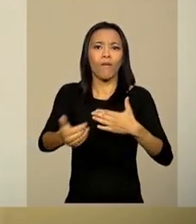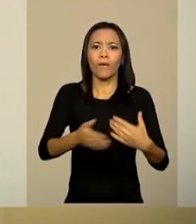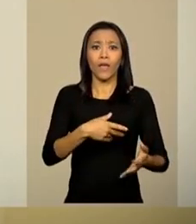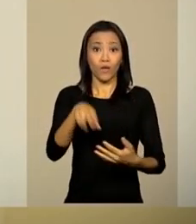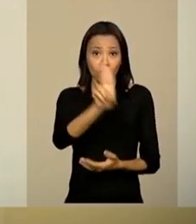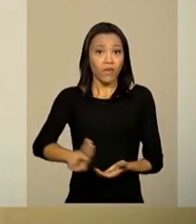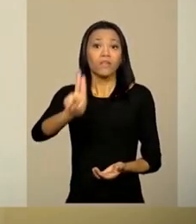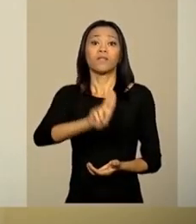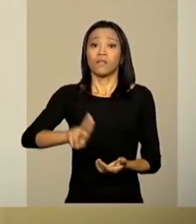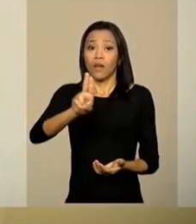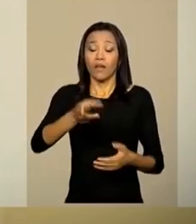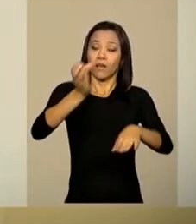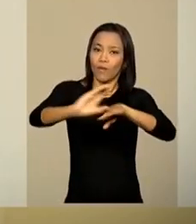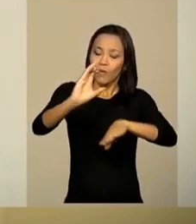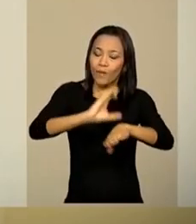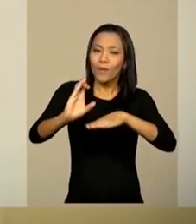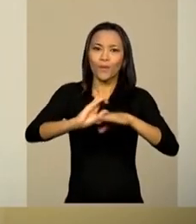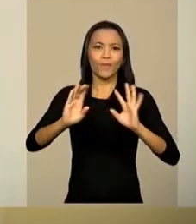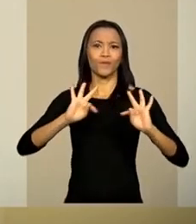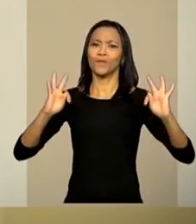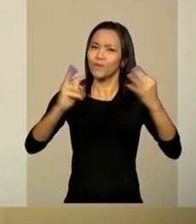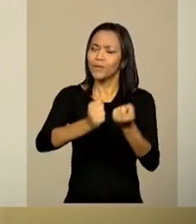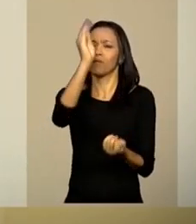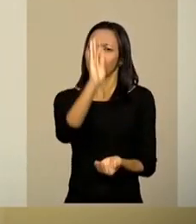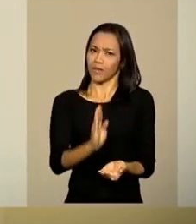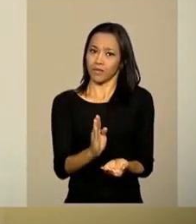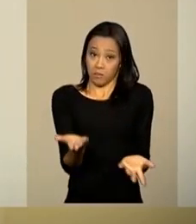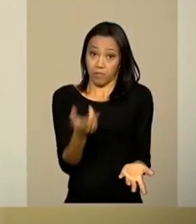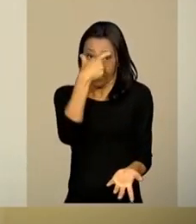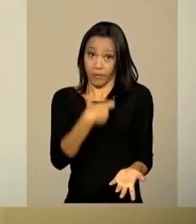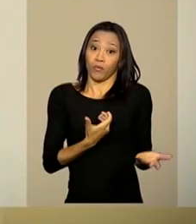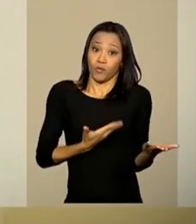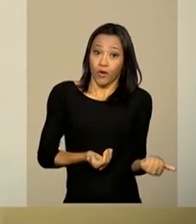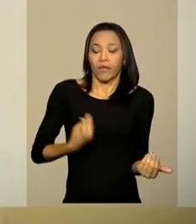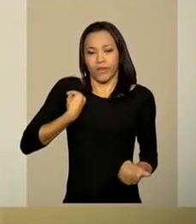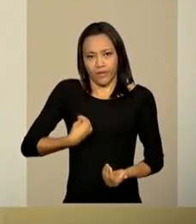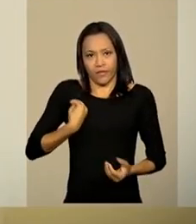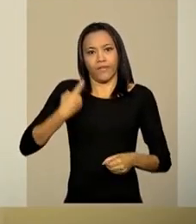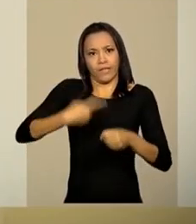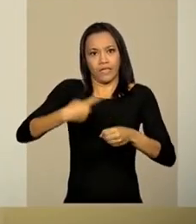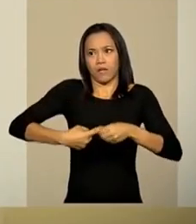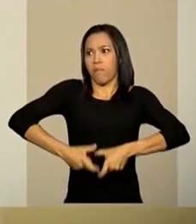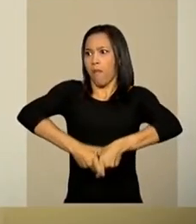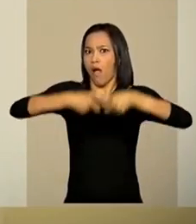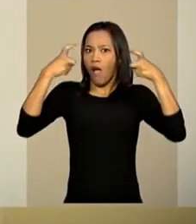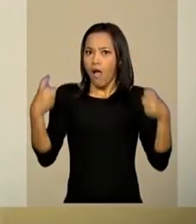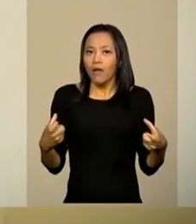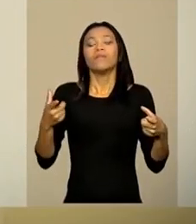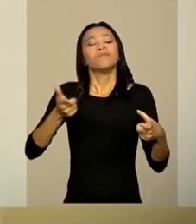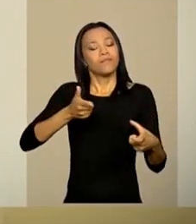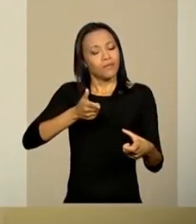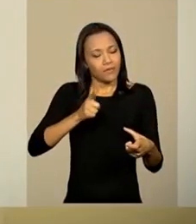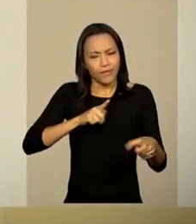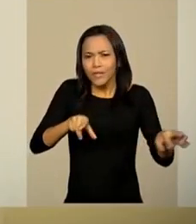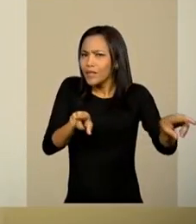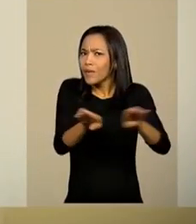universidades e cursos de todo o Brasil. Os jovens que vivem nas cidades maiores também tiveram suas